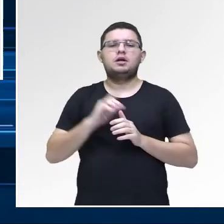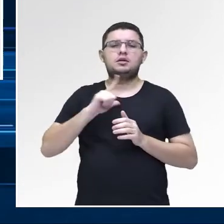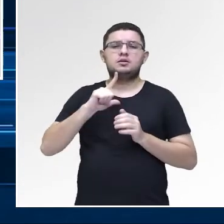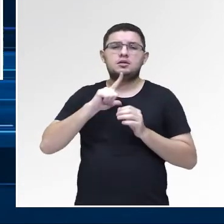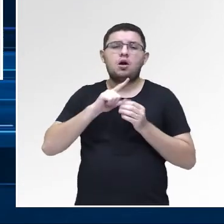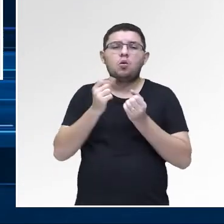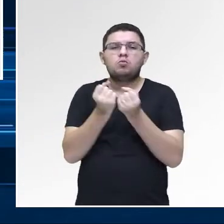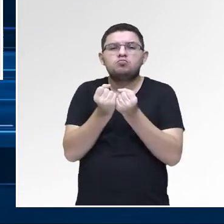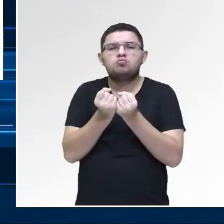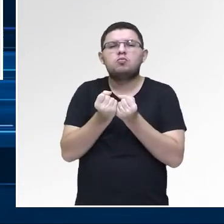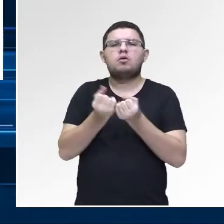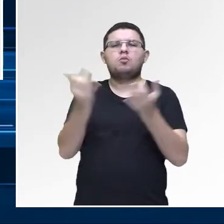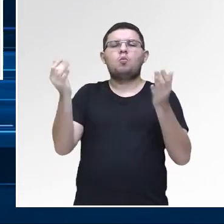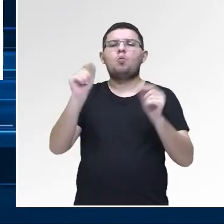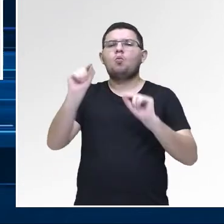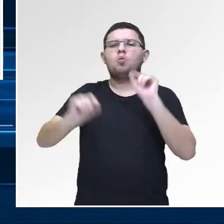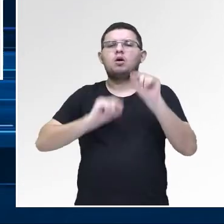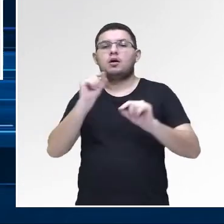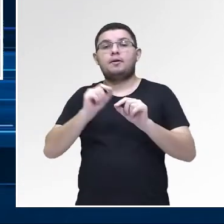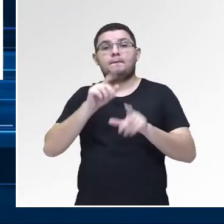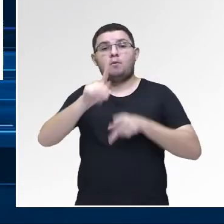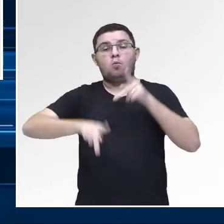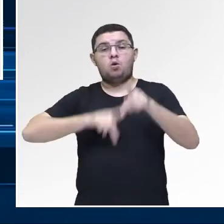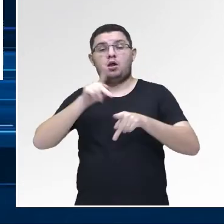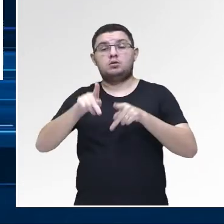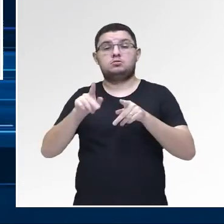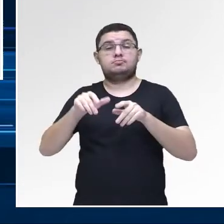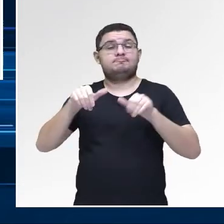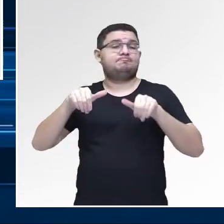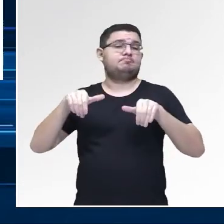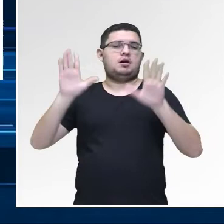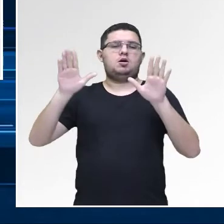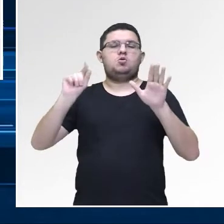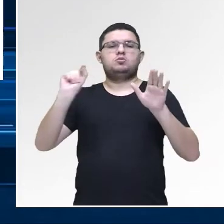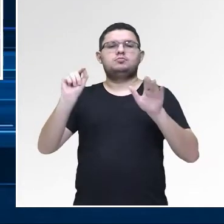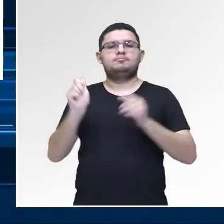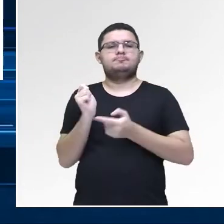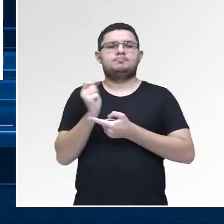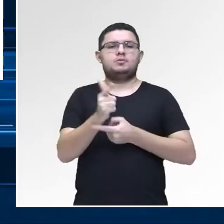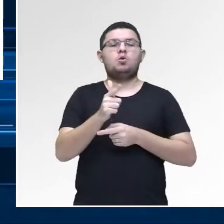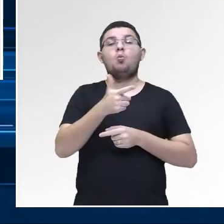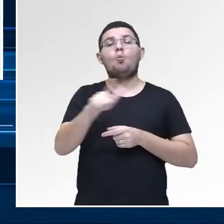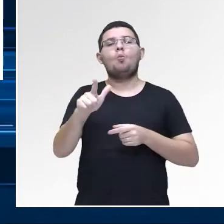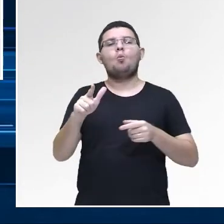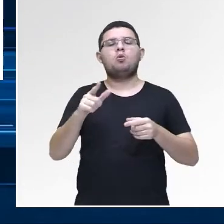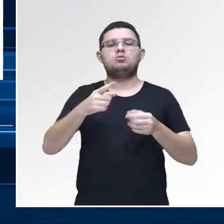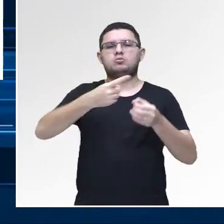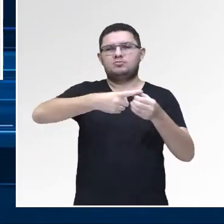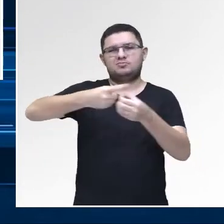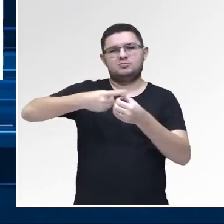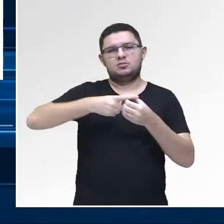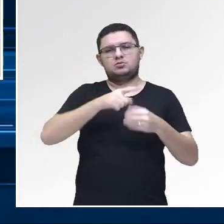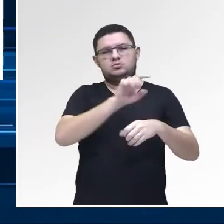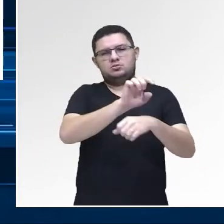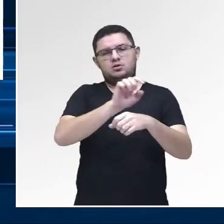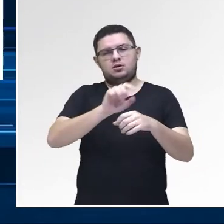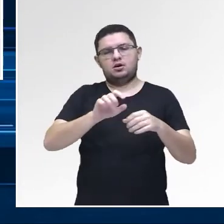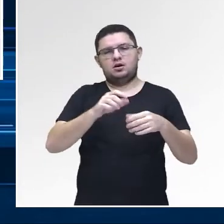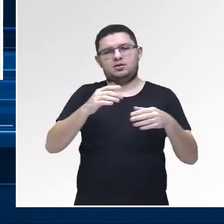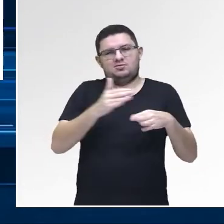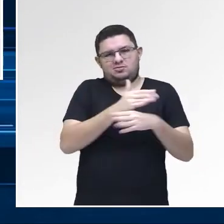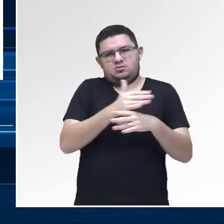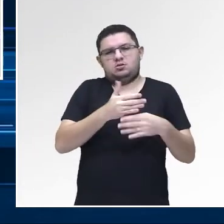concentração populacional urbana muito maior do que outras cidades de outros estados,